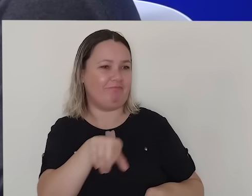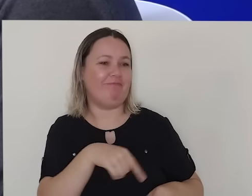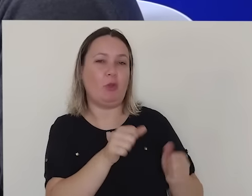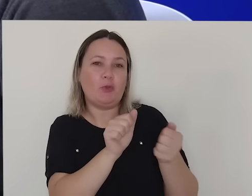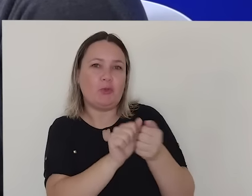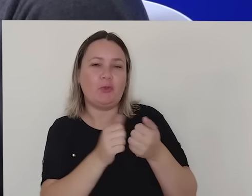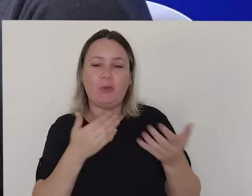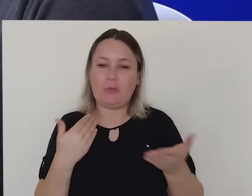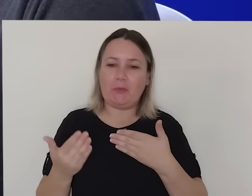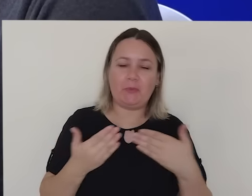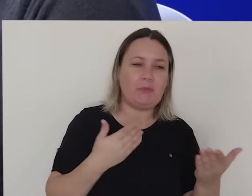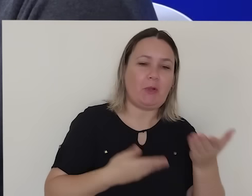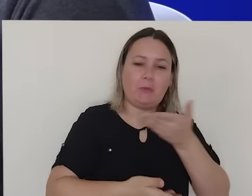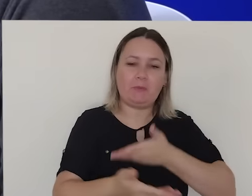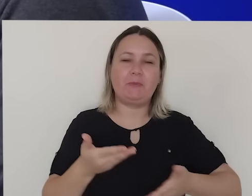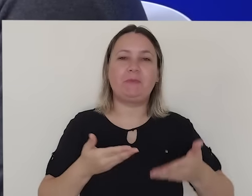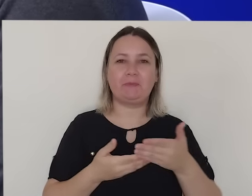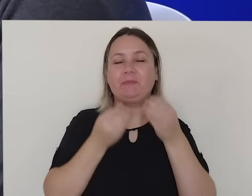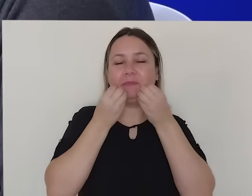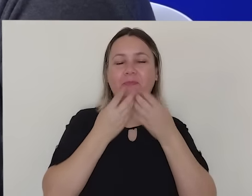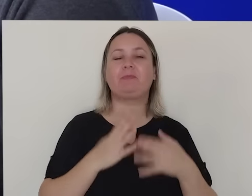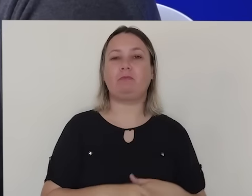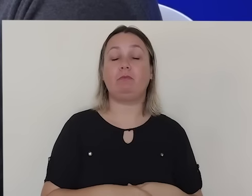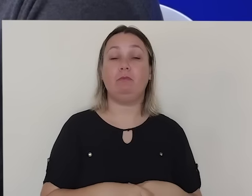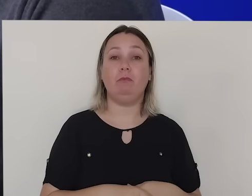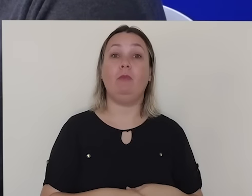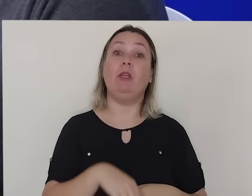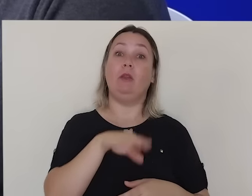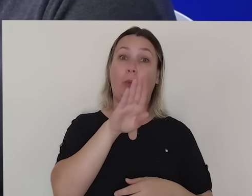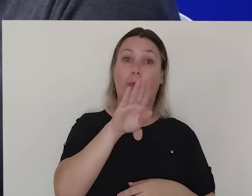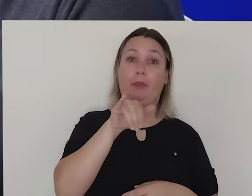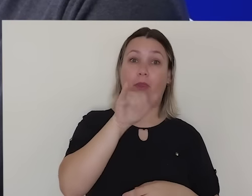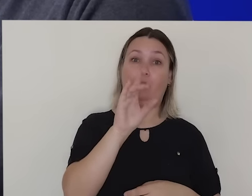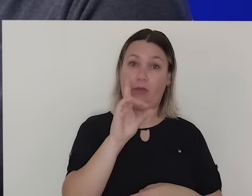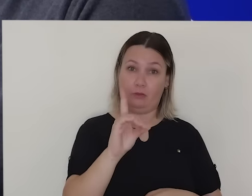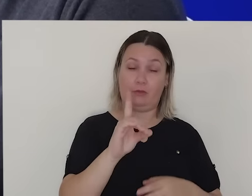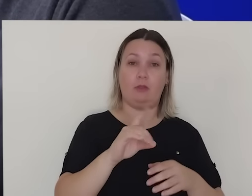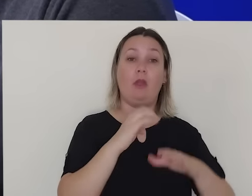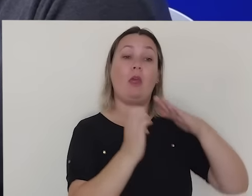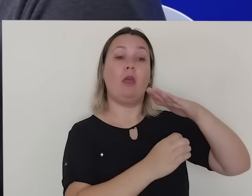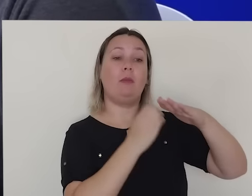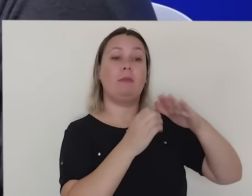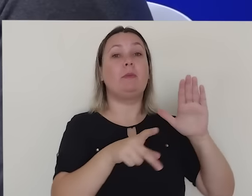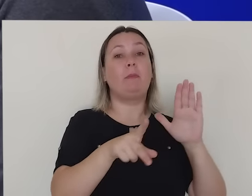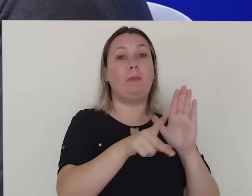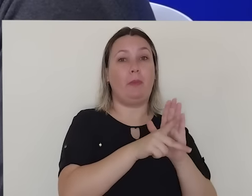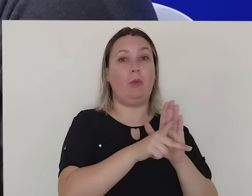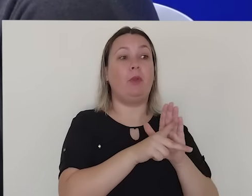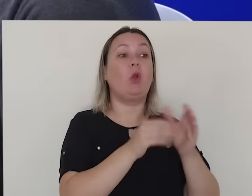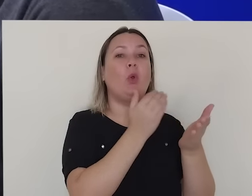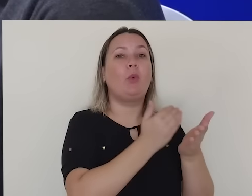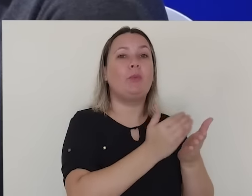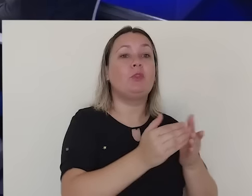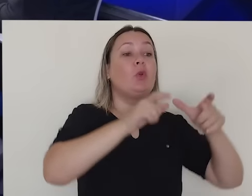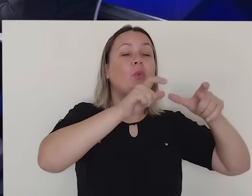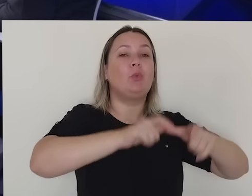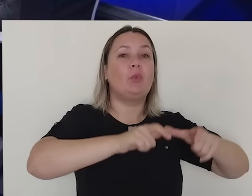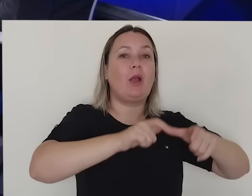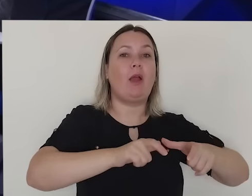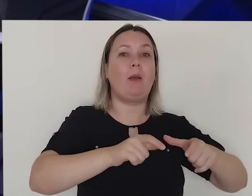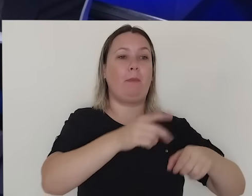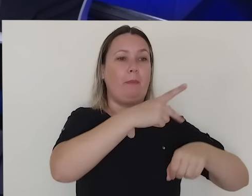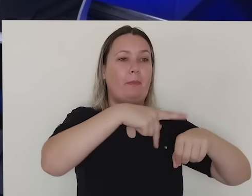trocas a biid é uma empresa chinesa né então ela nasce lá em shenzen uma uma hoje terceira